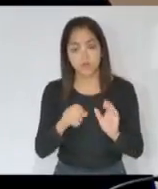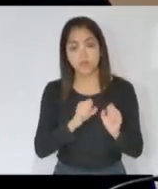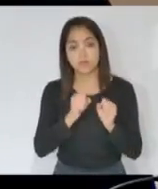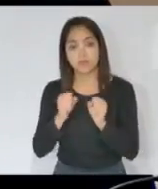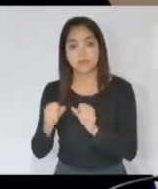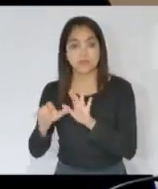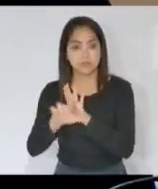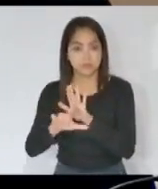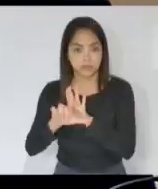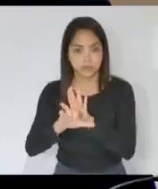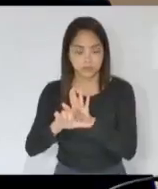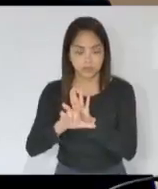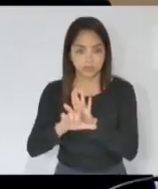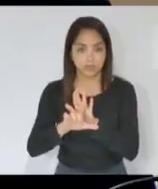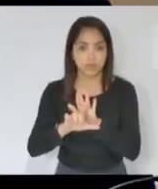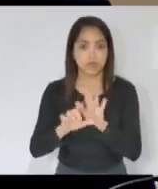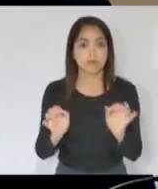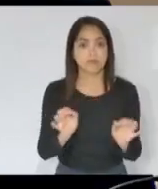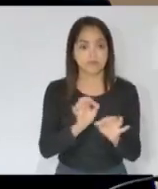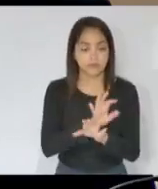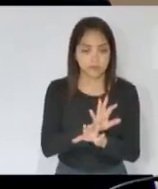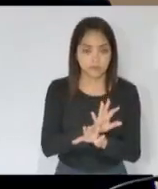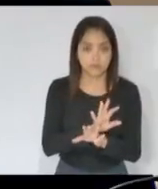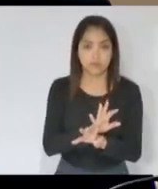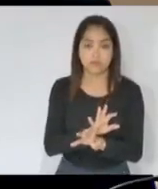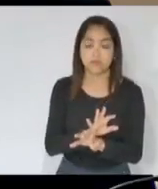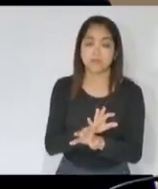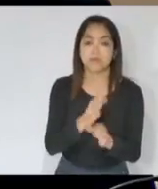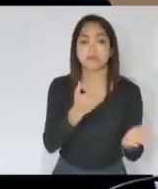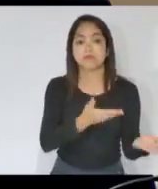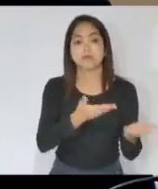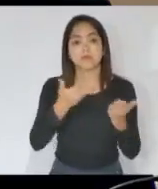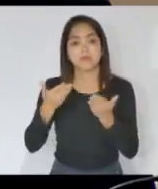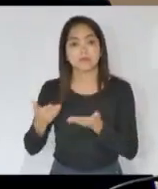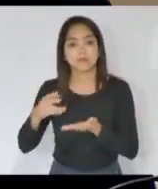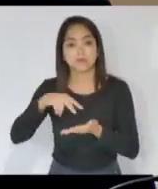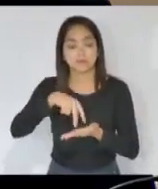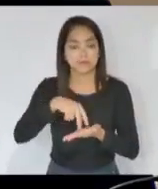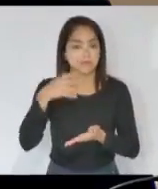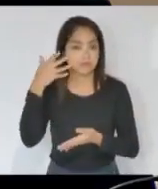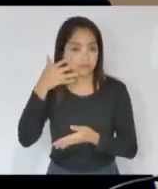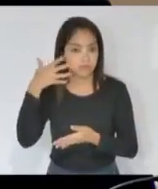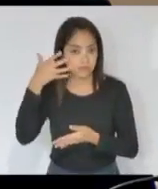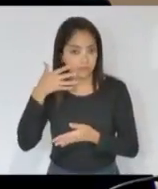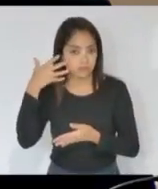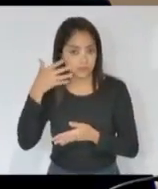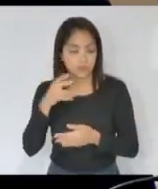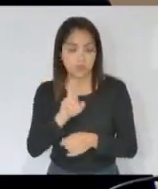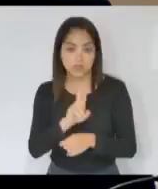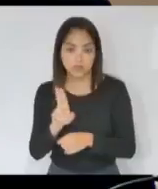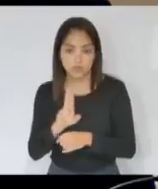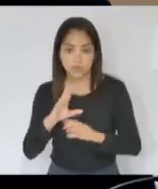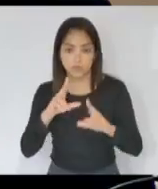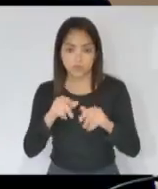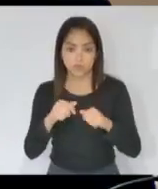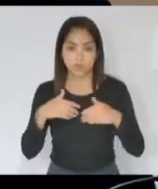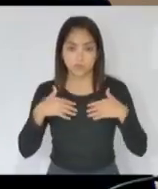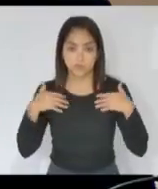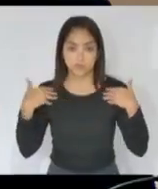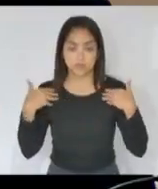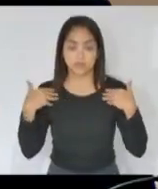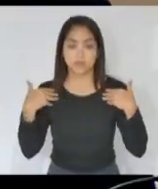Legislativo. Após as homenagens, o senhor presidente convidou para fazerem uso da palavra, em nome dos homenageados, o